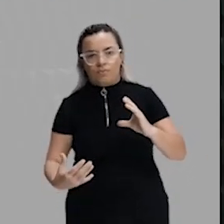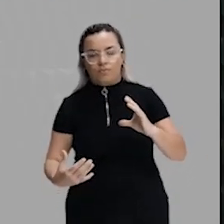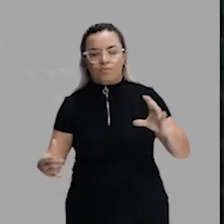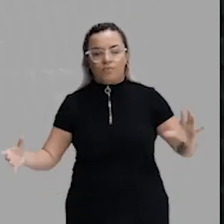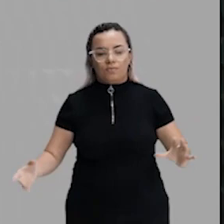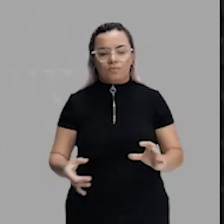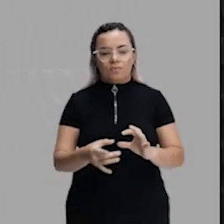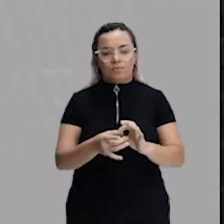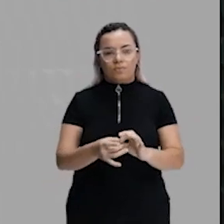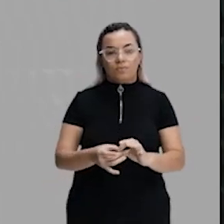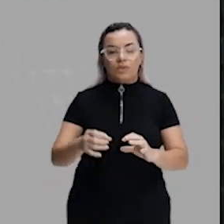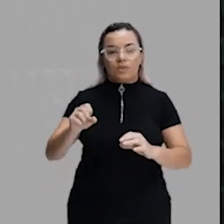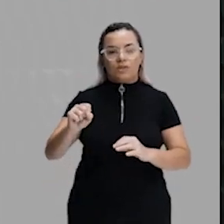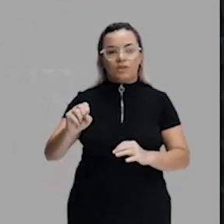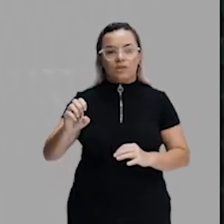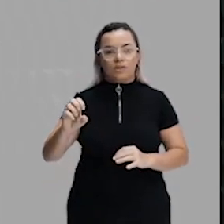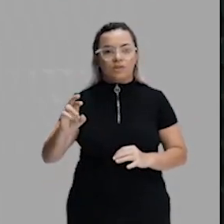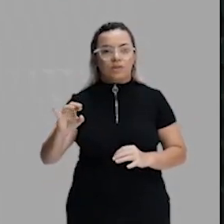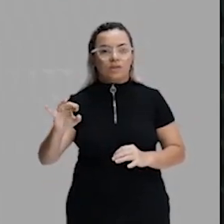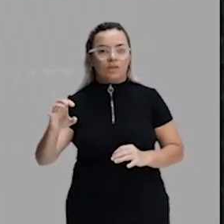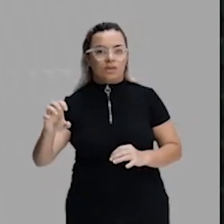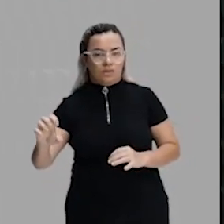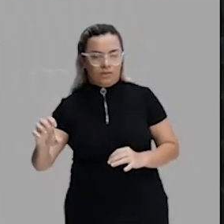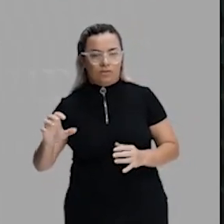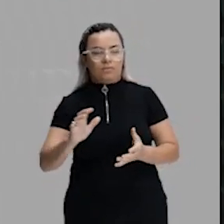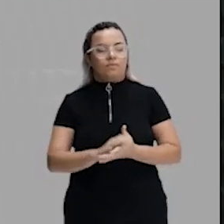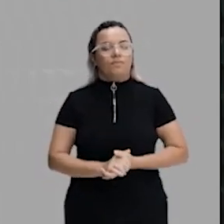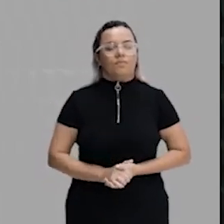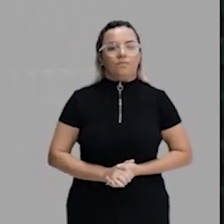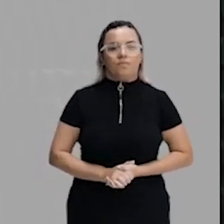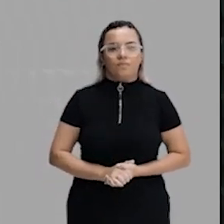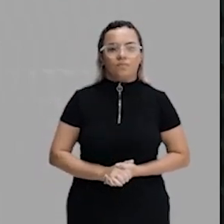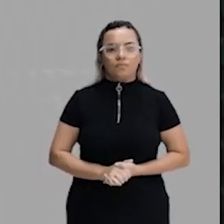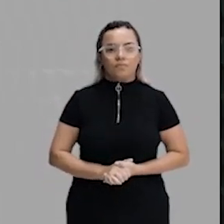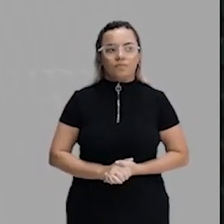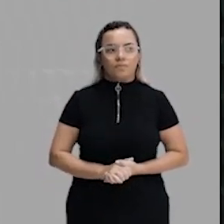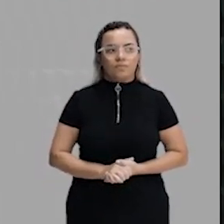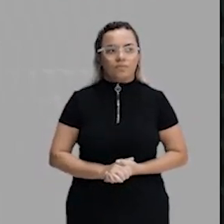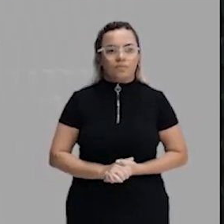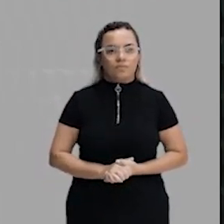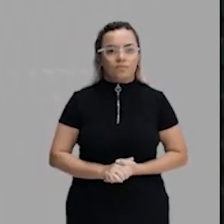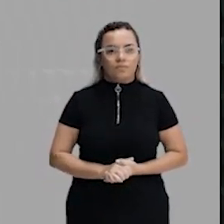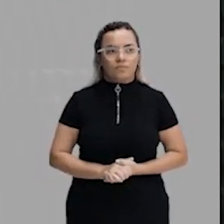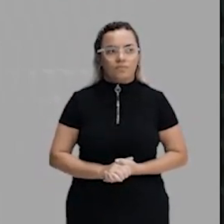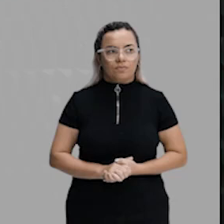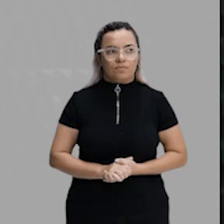associação em série. Então vamos colocar aqui. Então vamos supor,